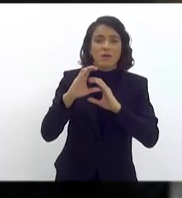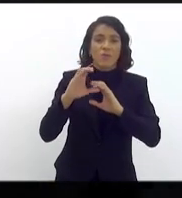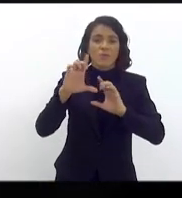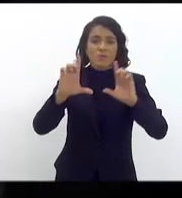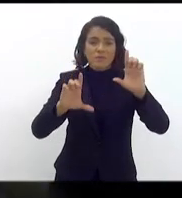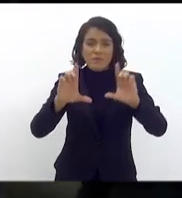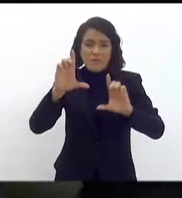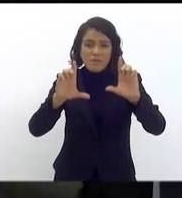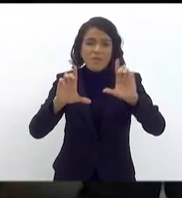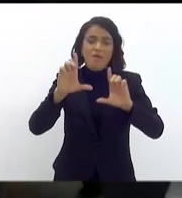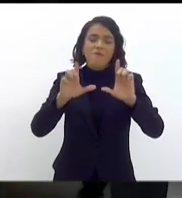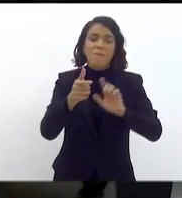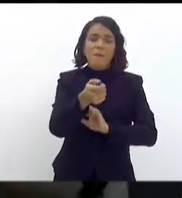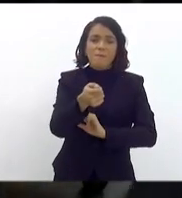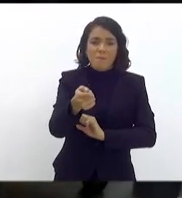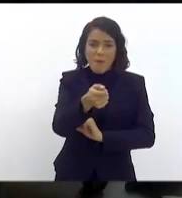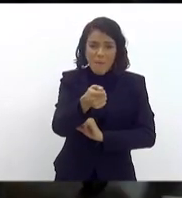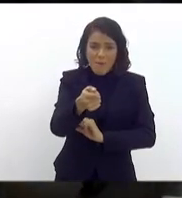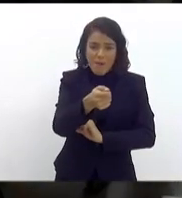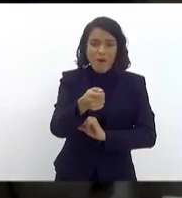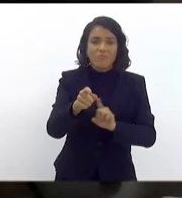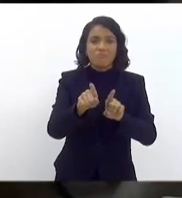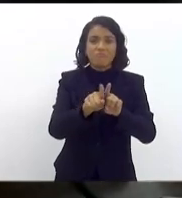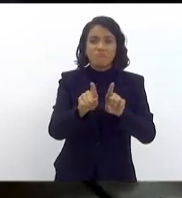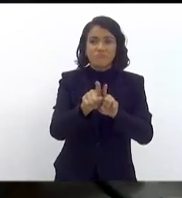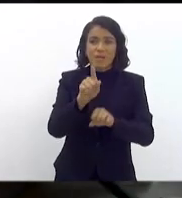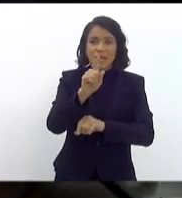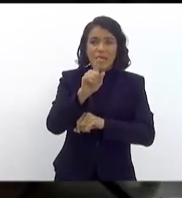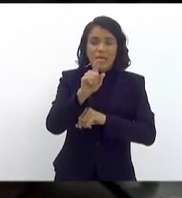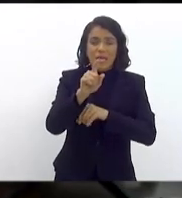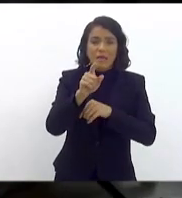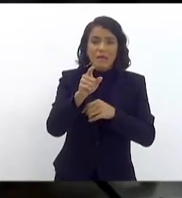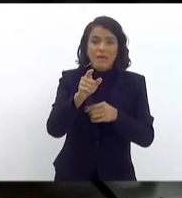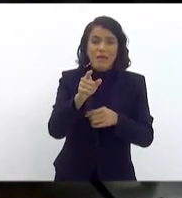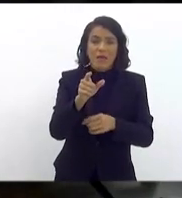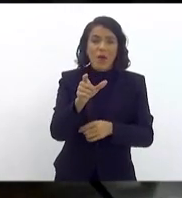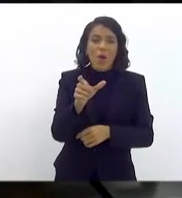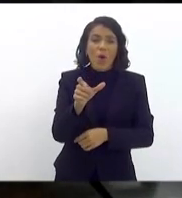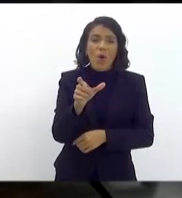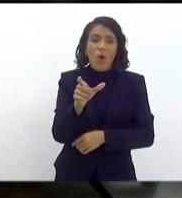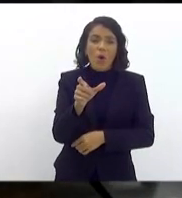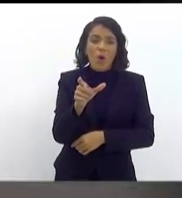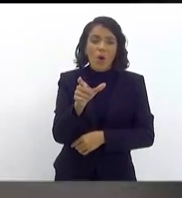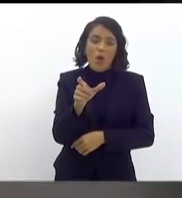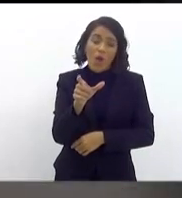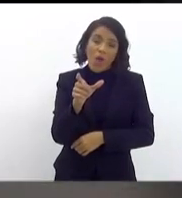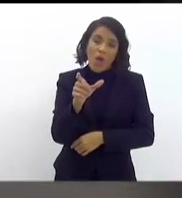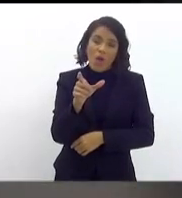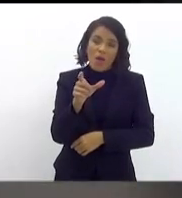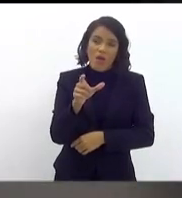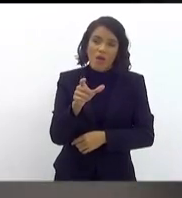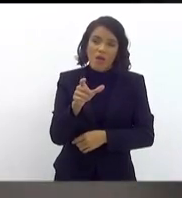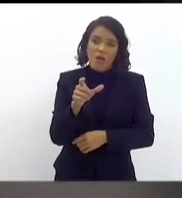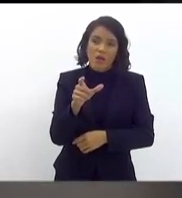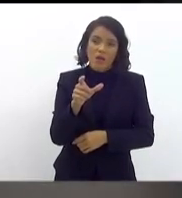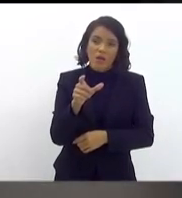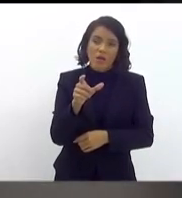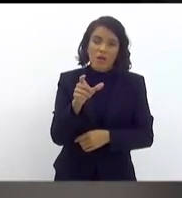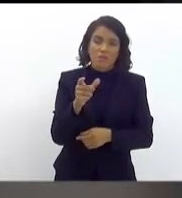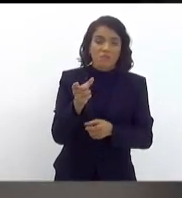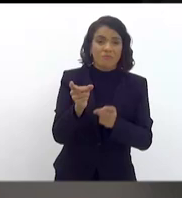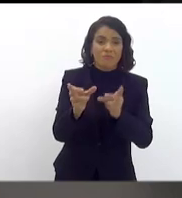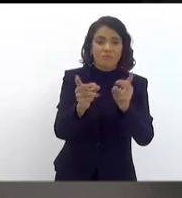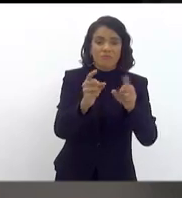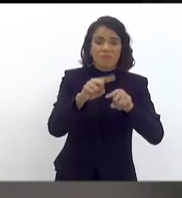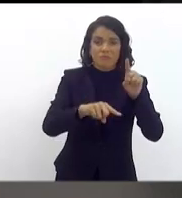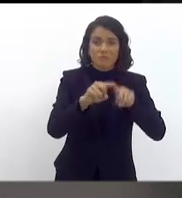tipo de coisa. Né? Vender um CD, pacote de dados. O ECAD recolheu alguma coisa. É o CD mercadoria, é né? Físico. O CD enquanto mercadoria. Perfeito.